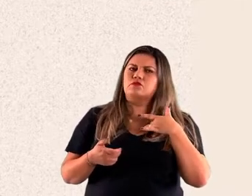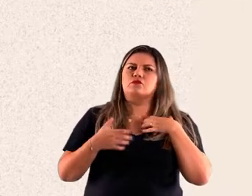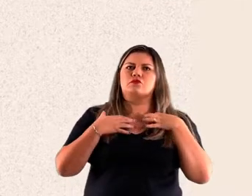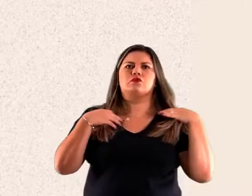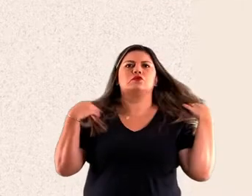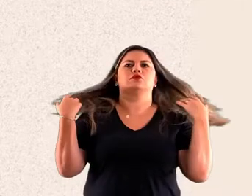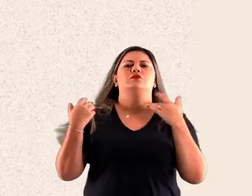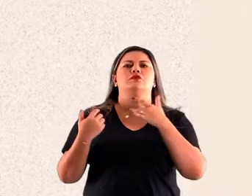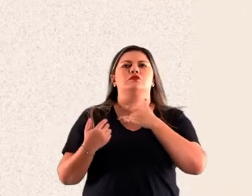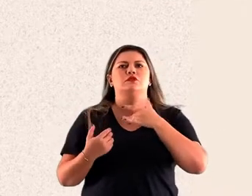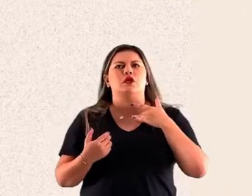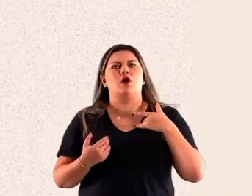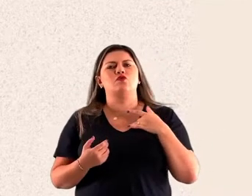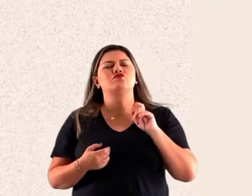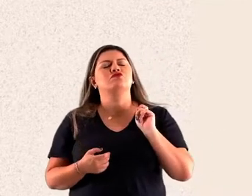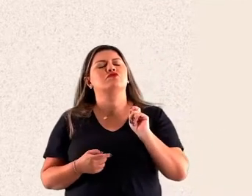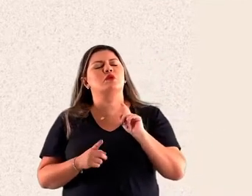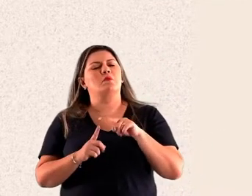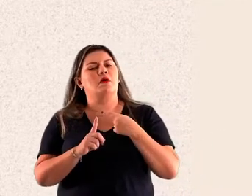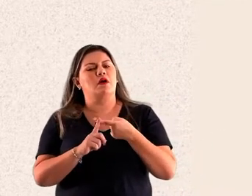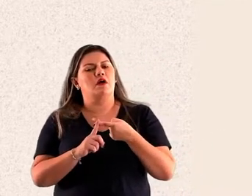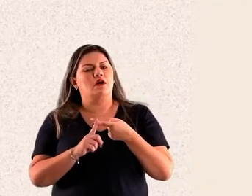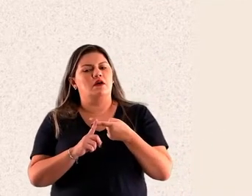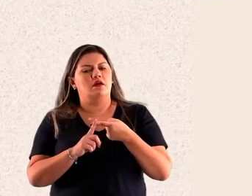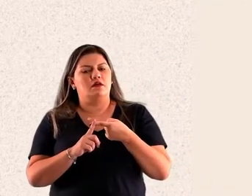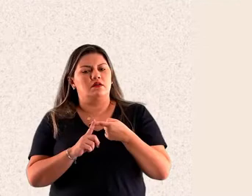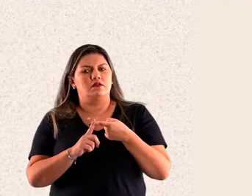preciso de saúde que Márcia